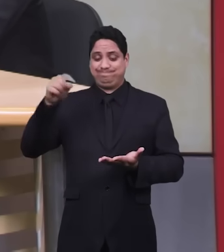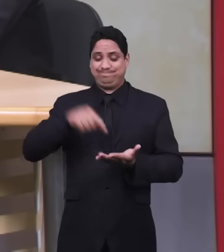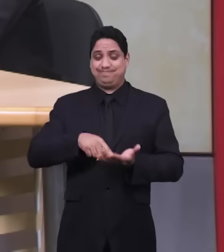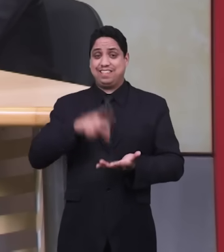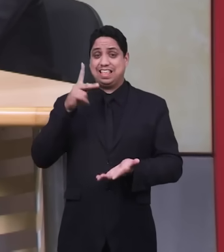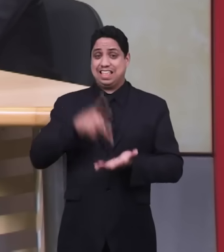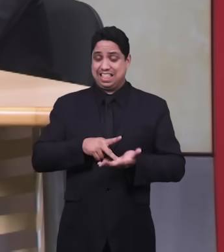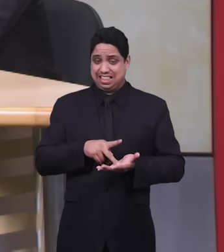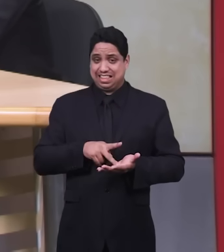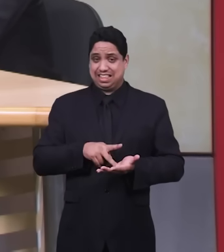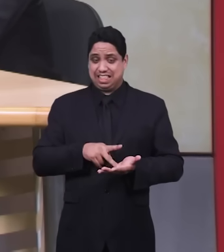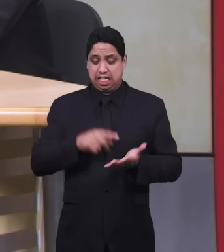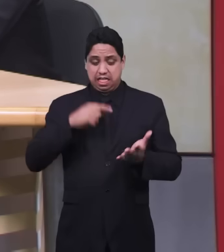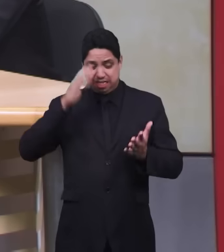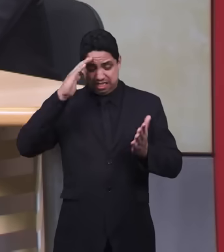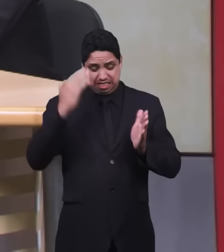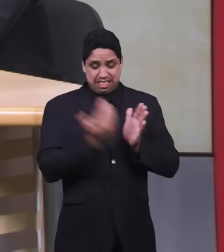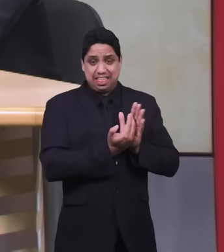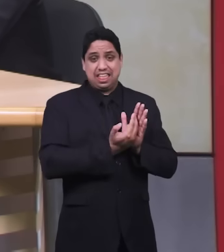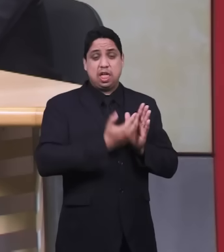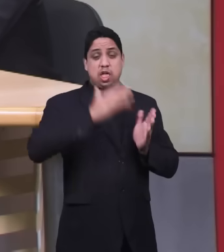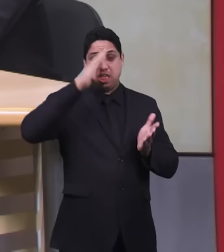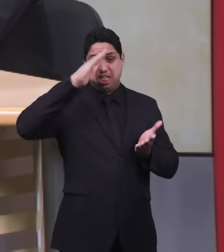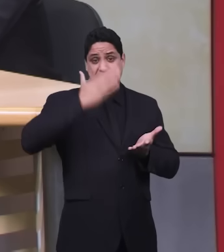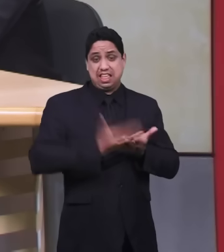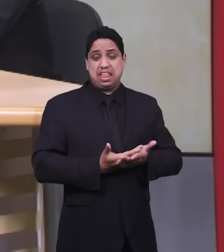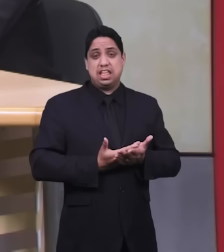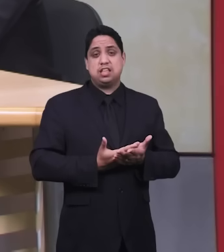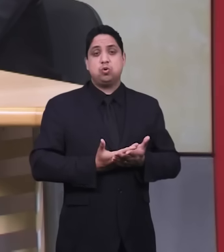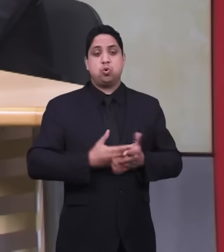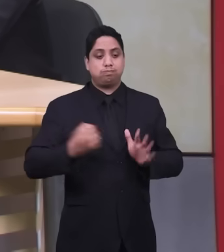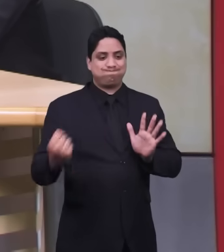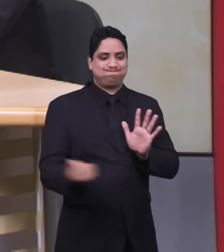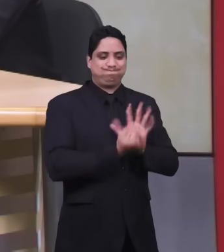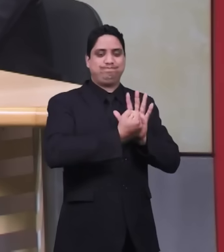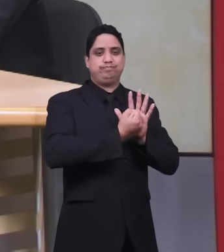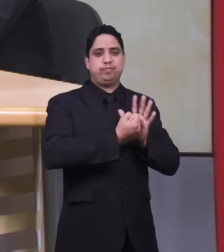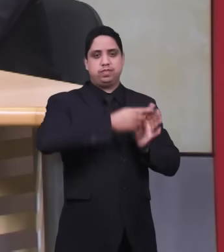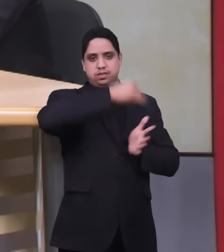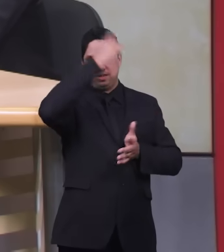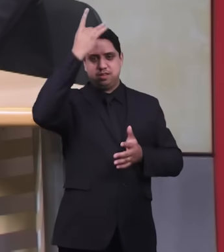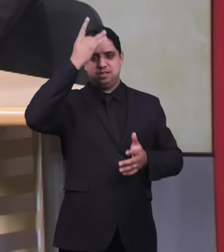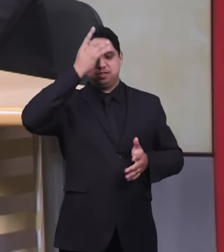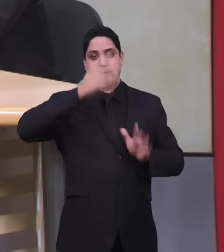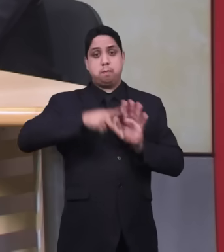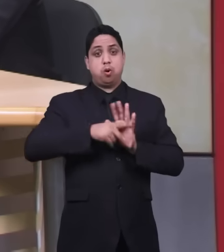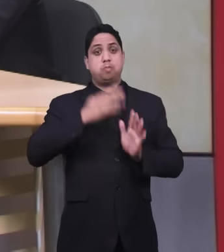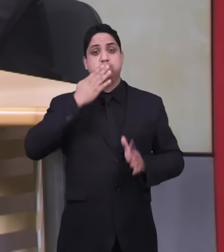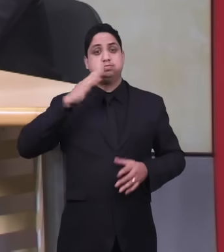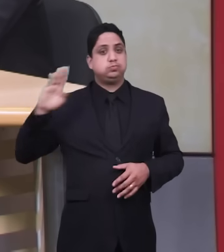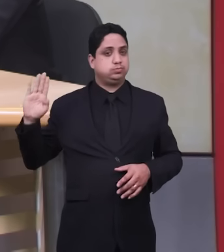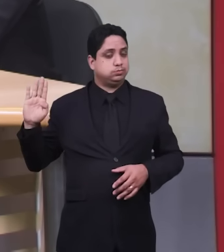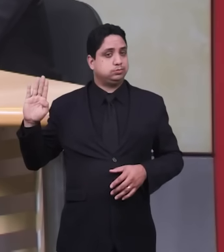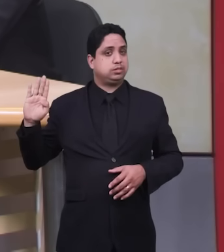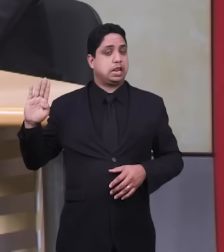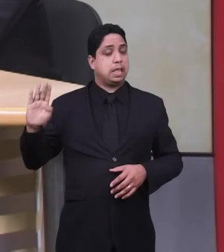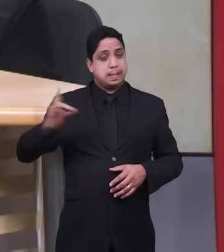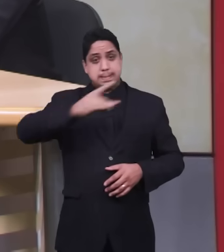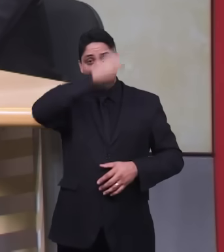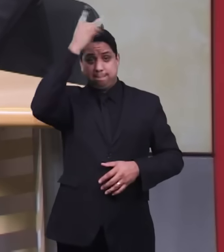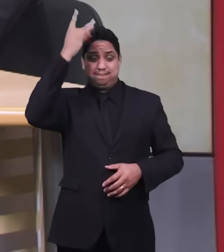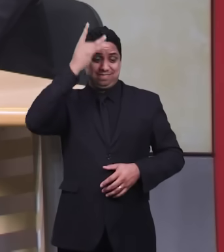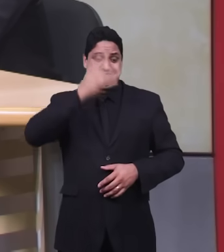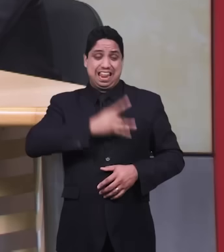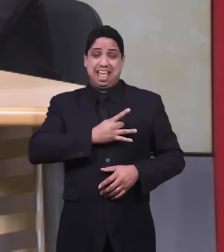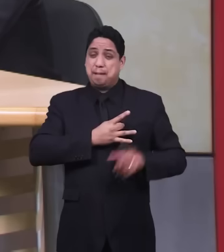salvação, e tendo nele também crido, fostes selados com o Espírito Santo da promessa. Então, o batismo com o Espírito Santo é fundamental para o